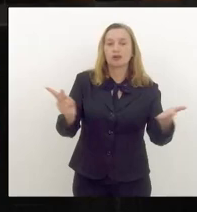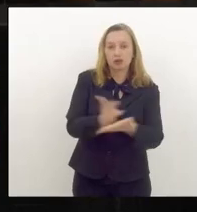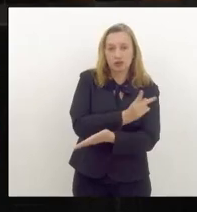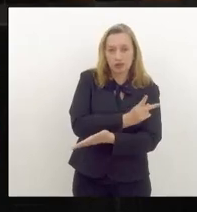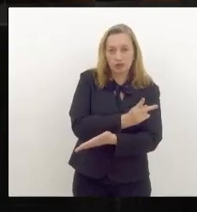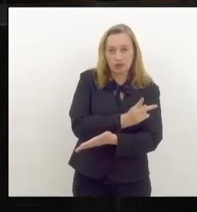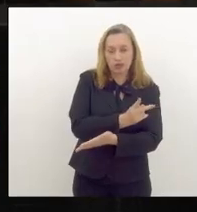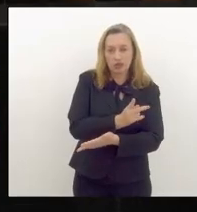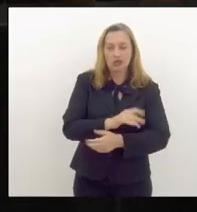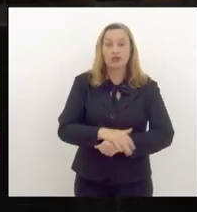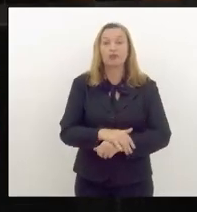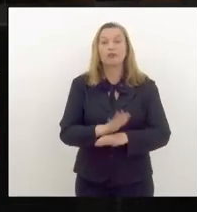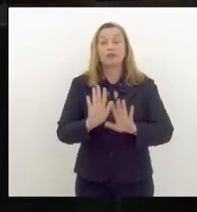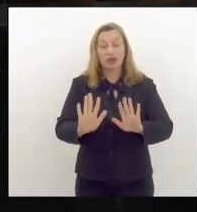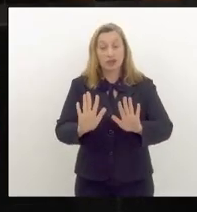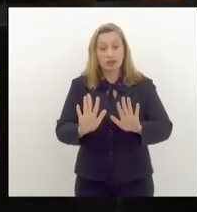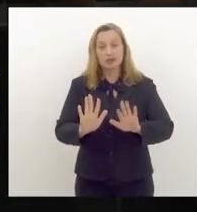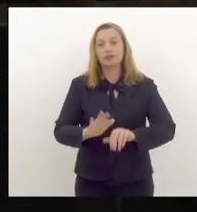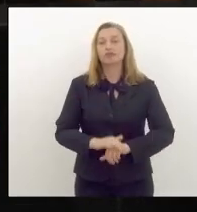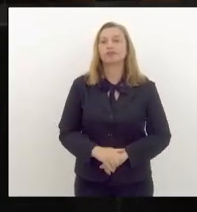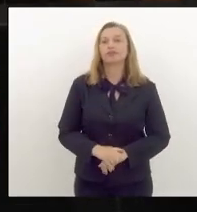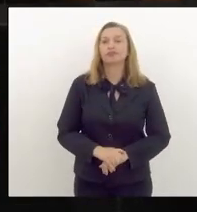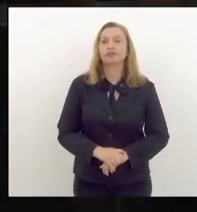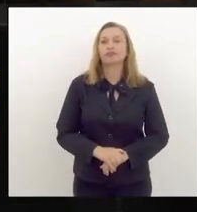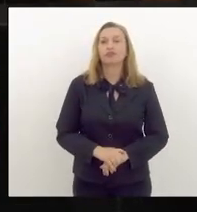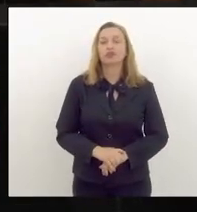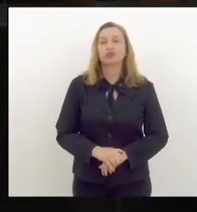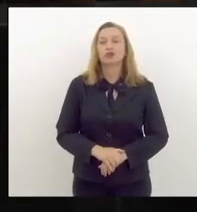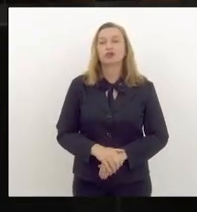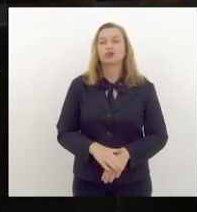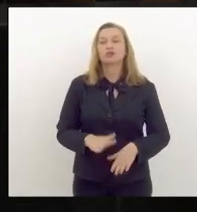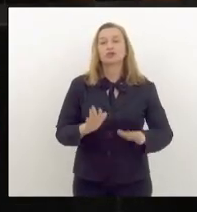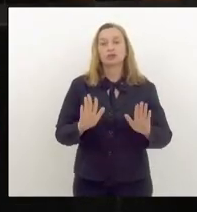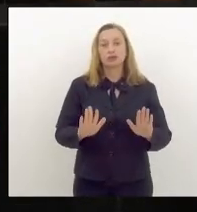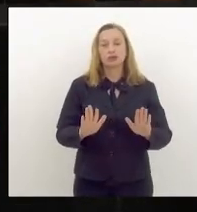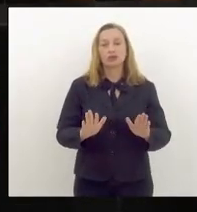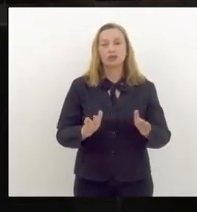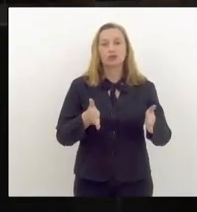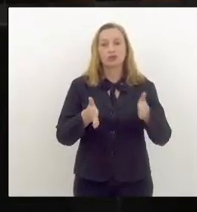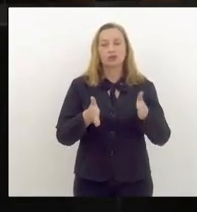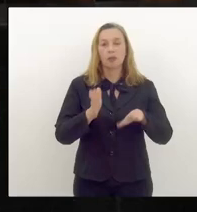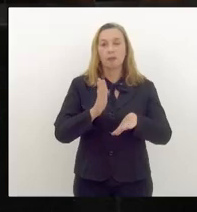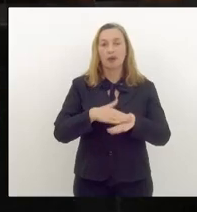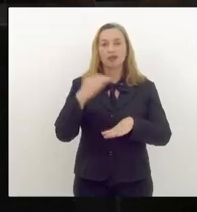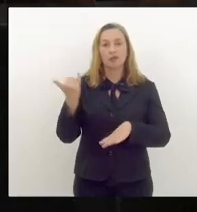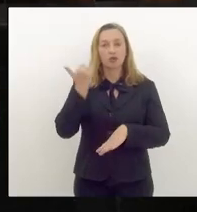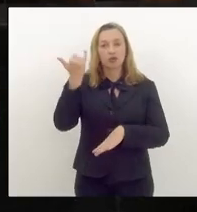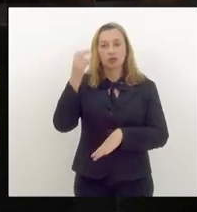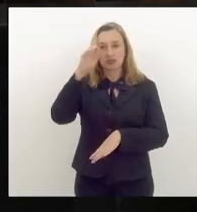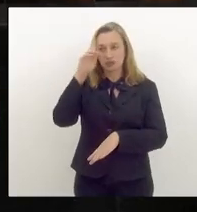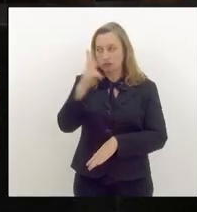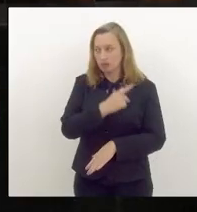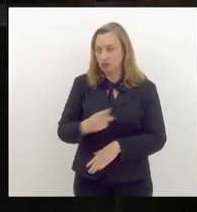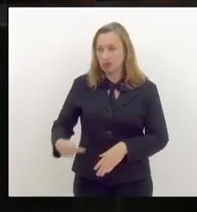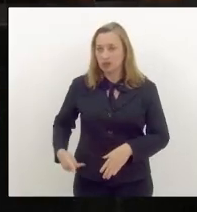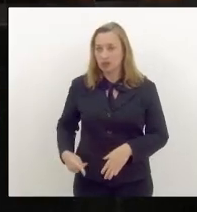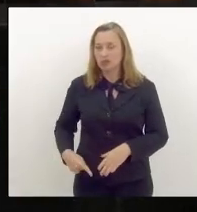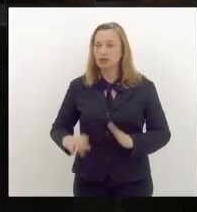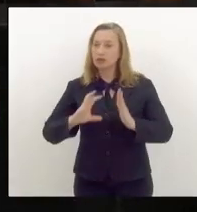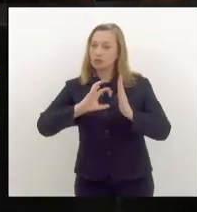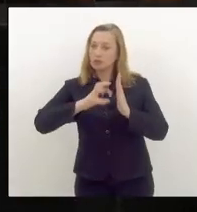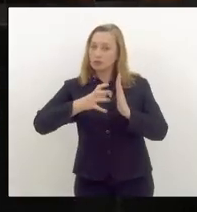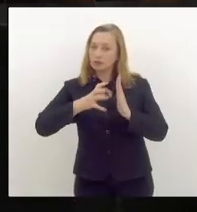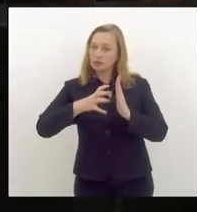mas tem atrás disso uma etapa muito mais importante senhora Presidente é que o